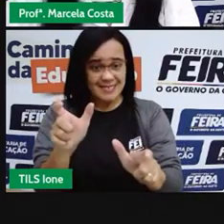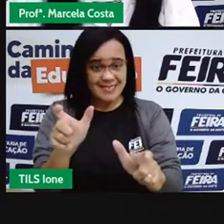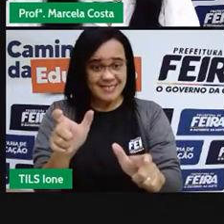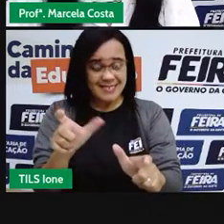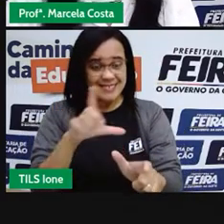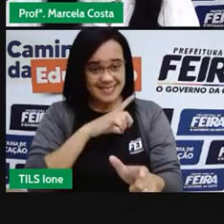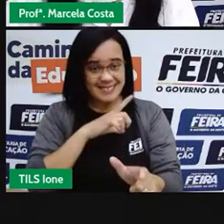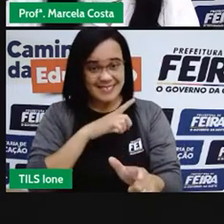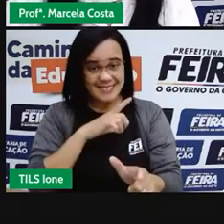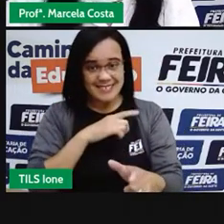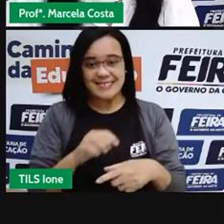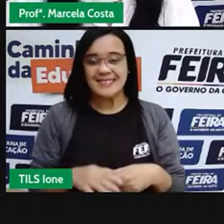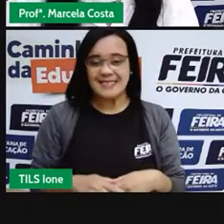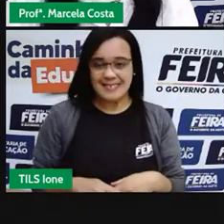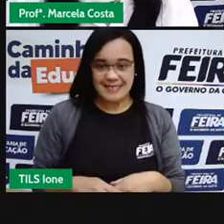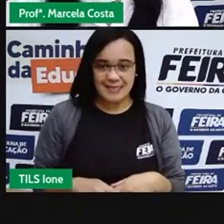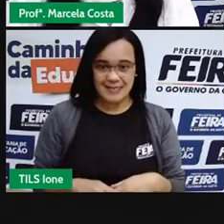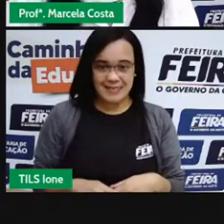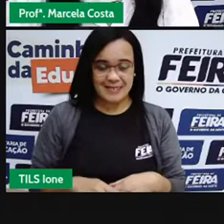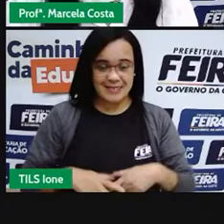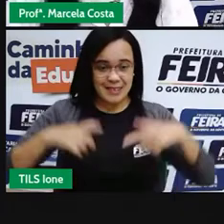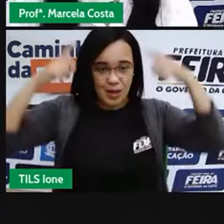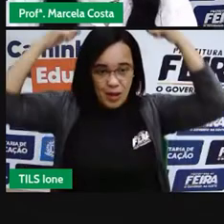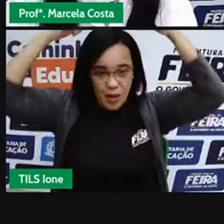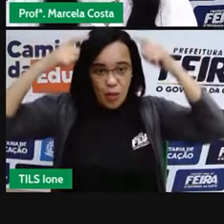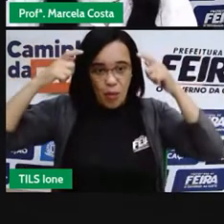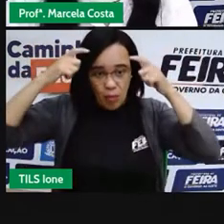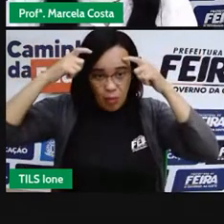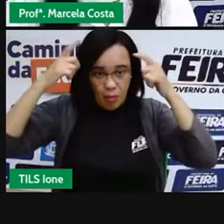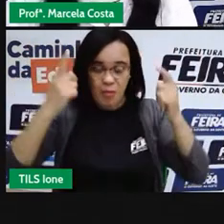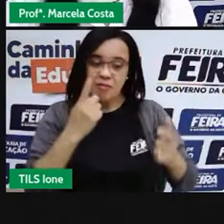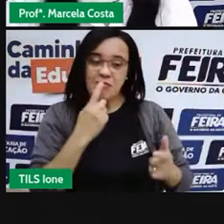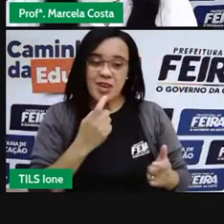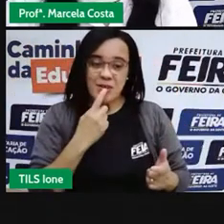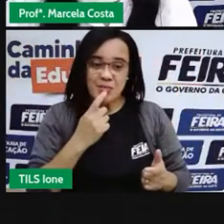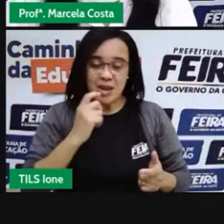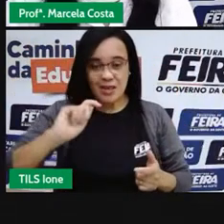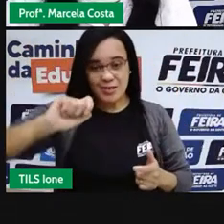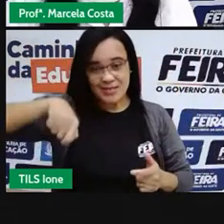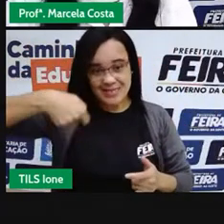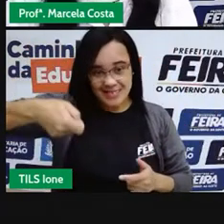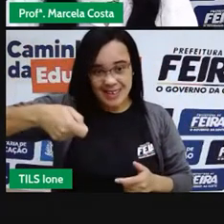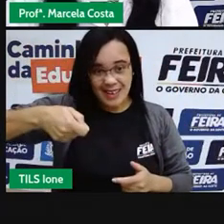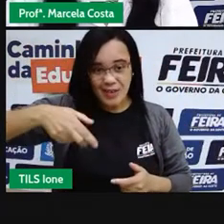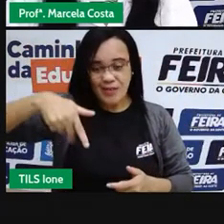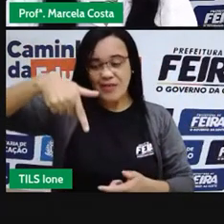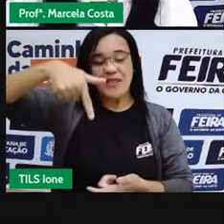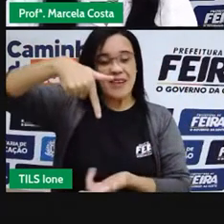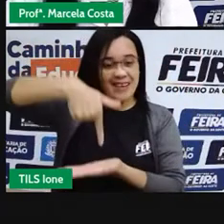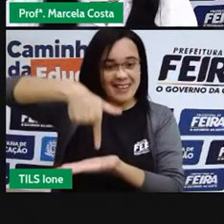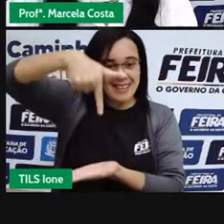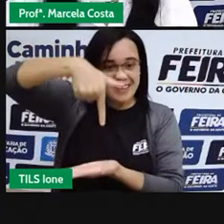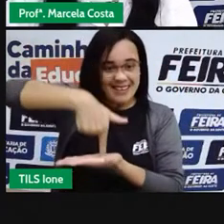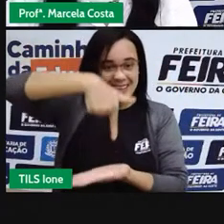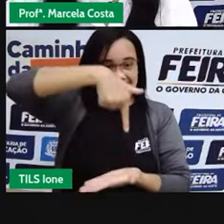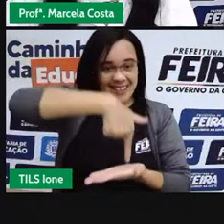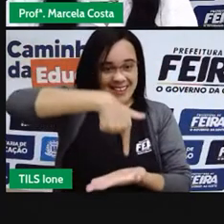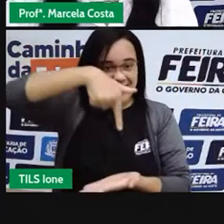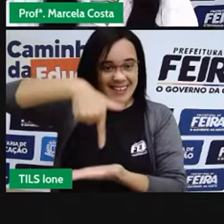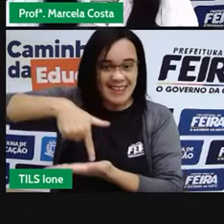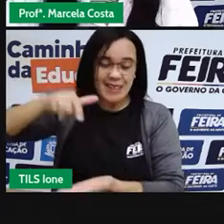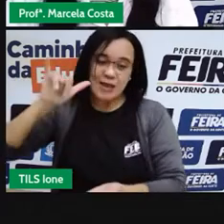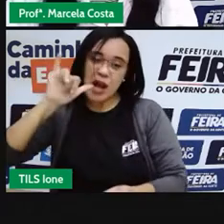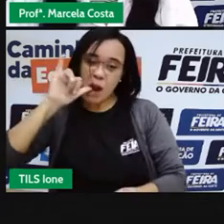Olha, esse aqui de gorro vermelho é um Saci Pererê. A gente vai ver aqui, ó,